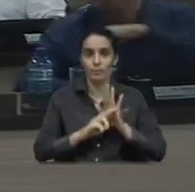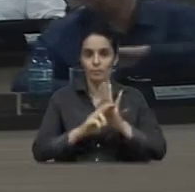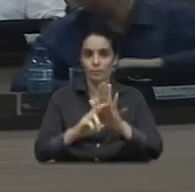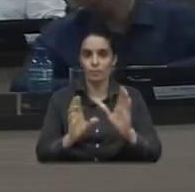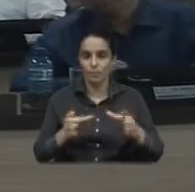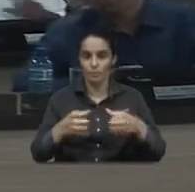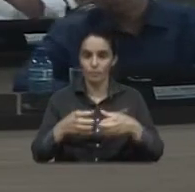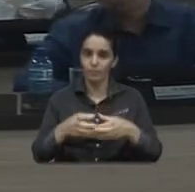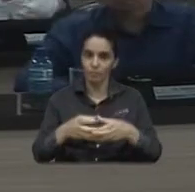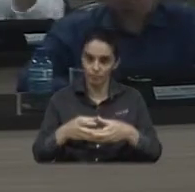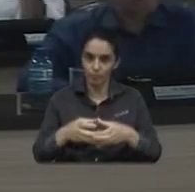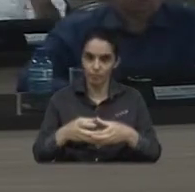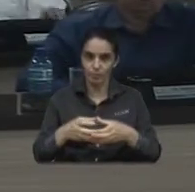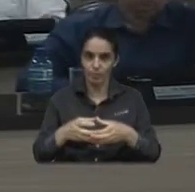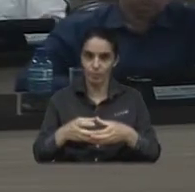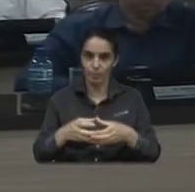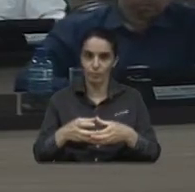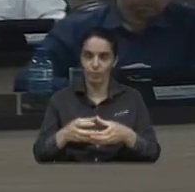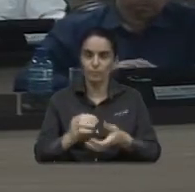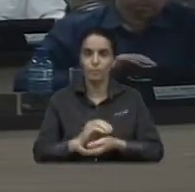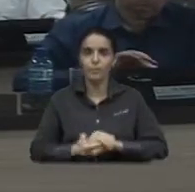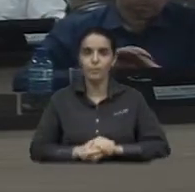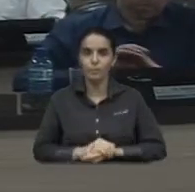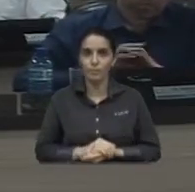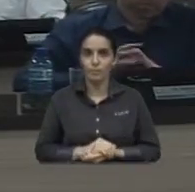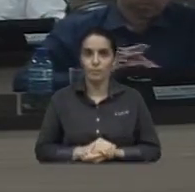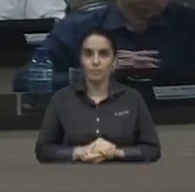os anseios deste bloco.